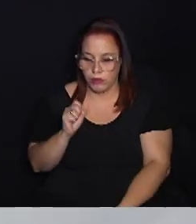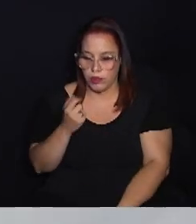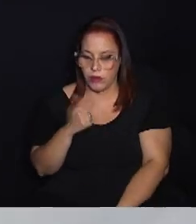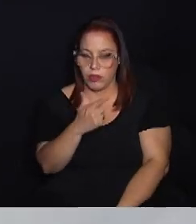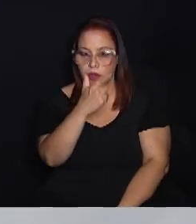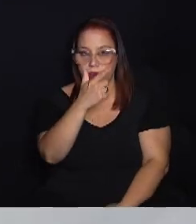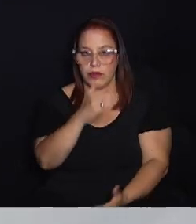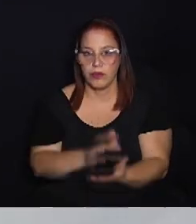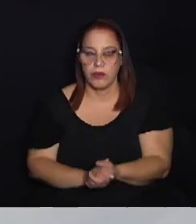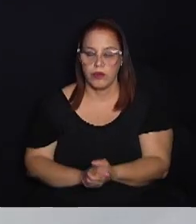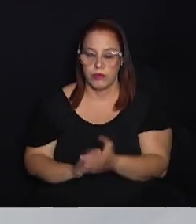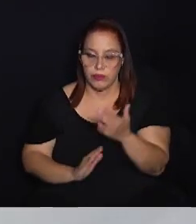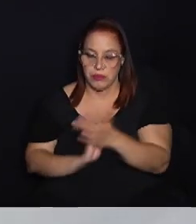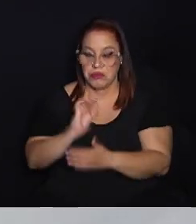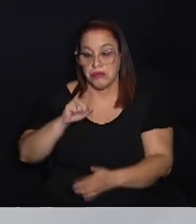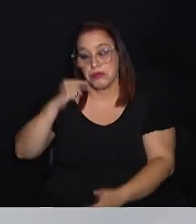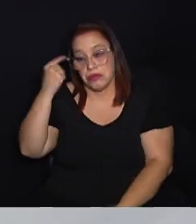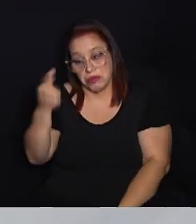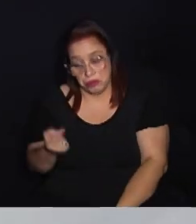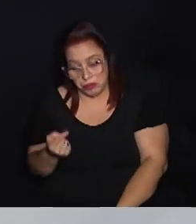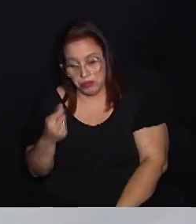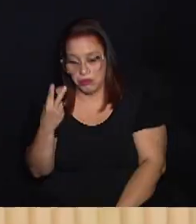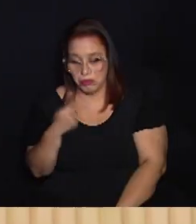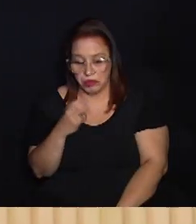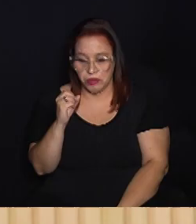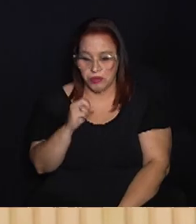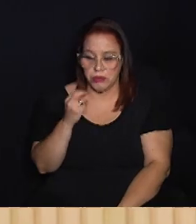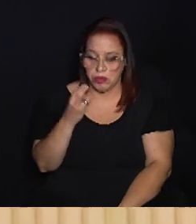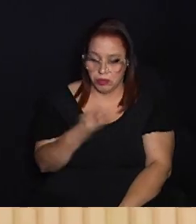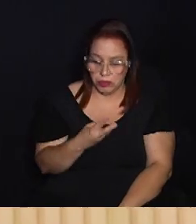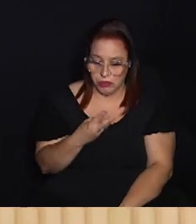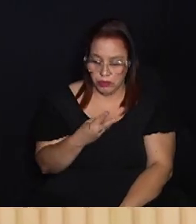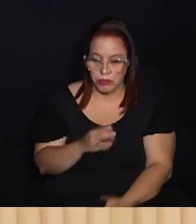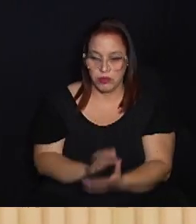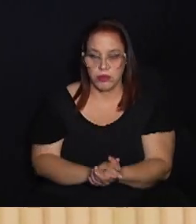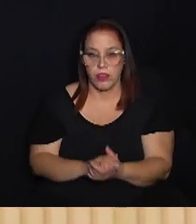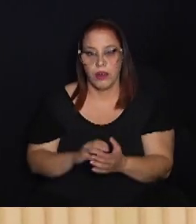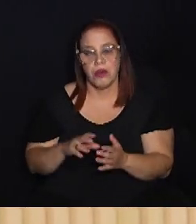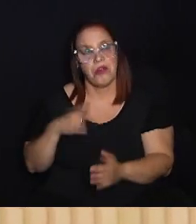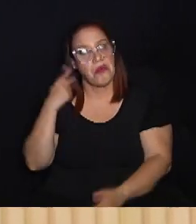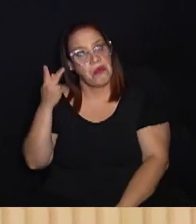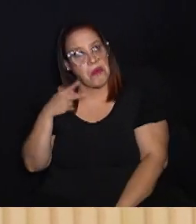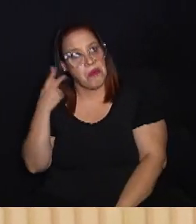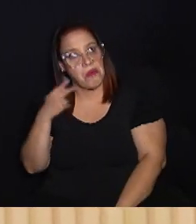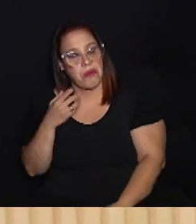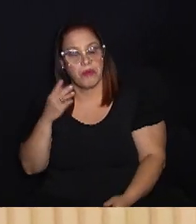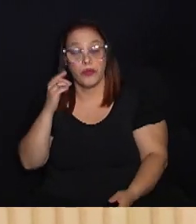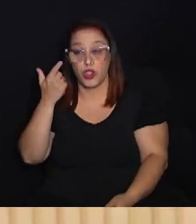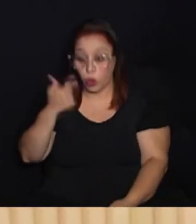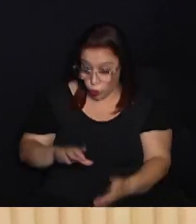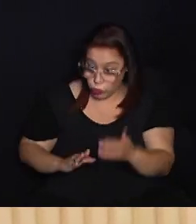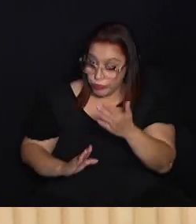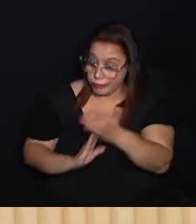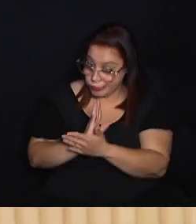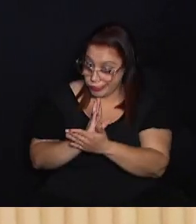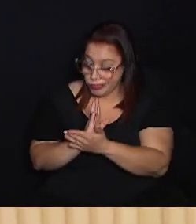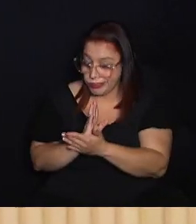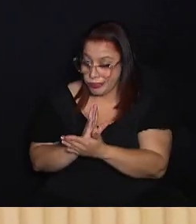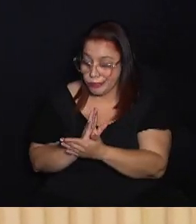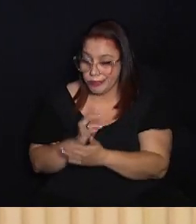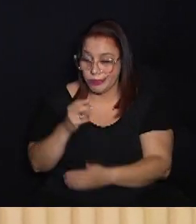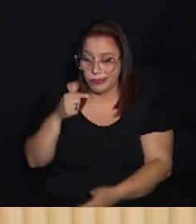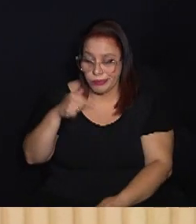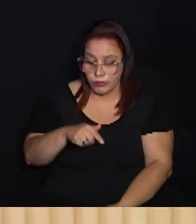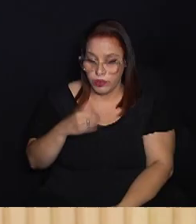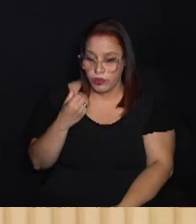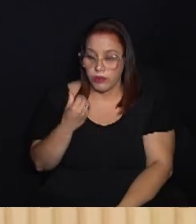2019 e 2022 na eleição seguinte em 202 o parlamentar